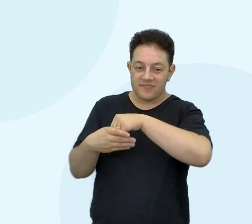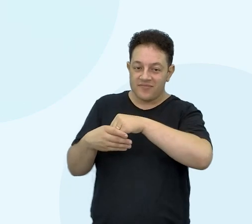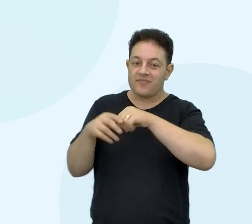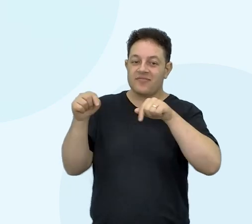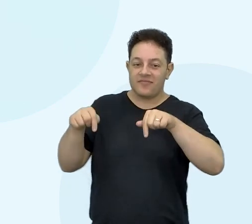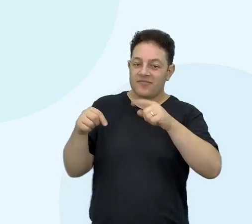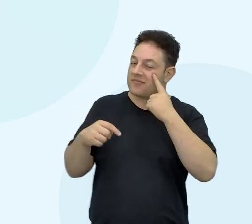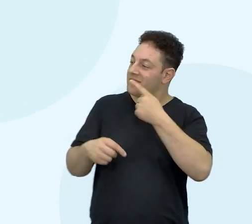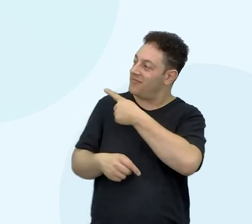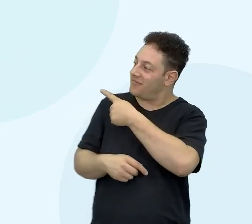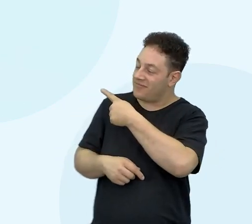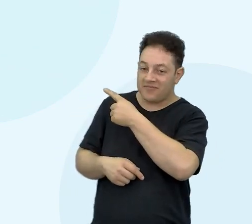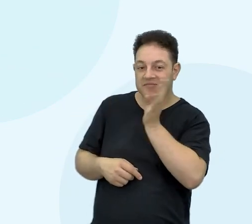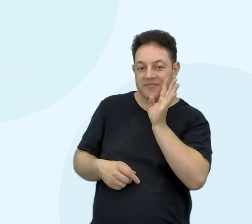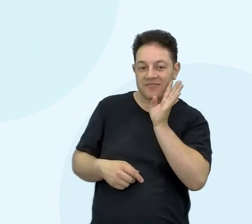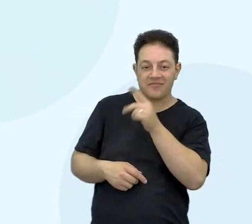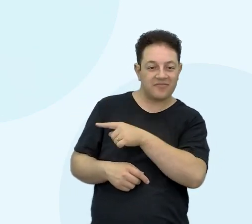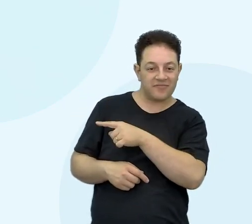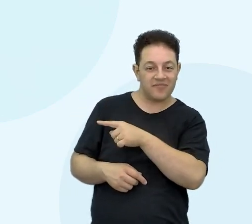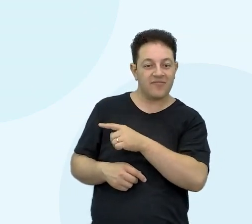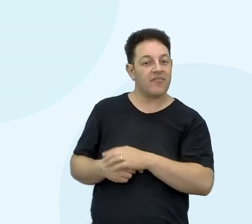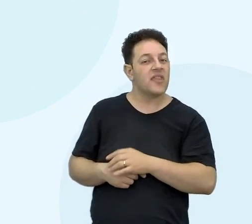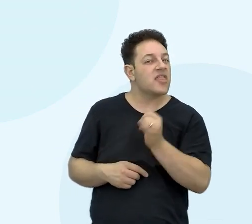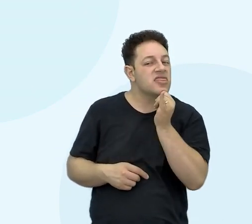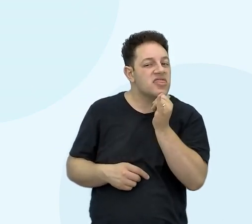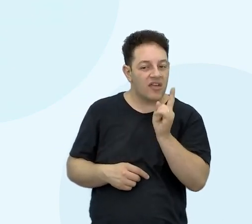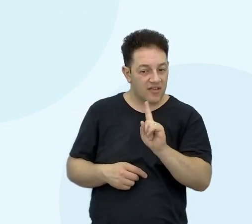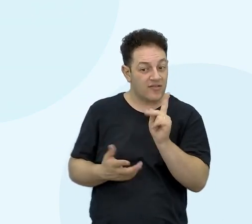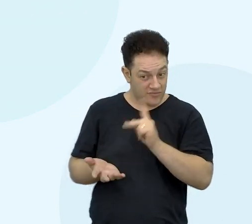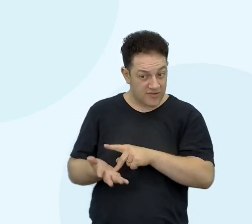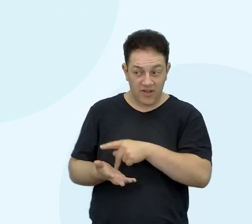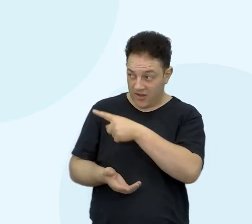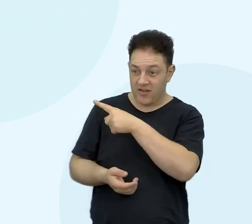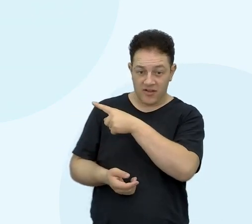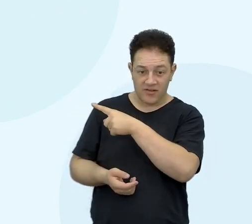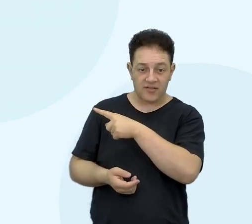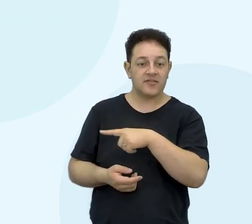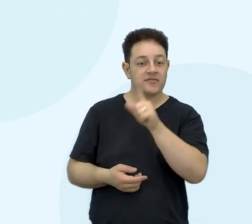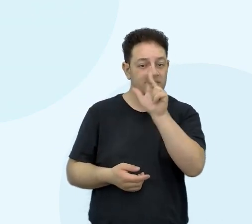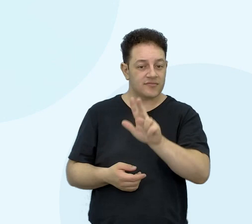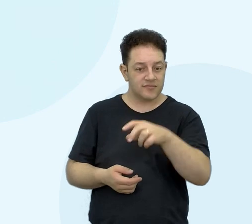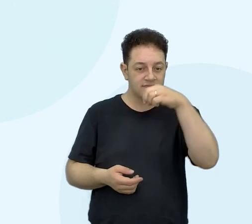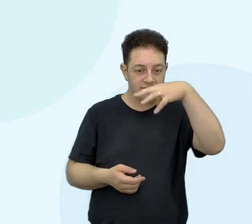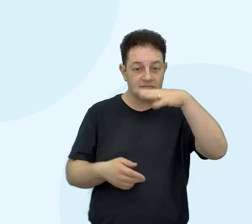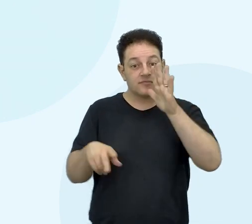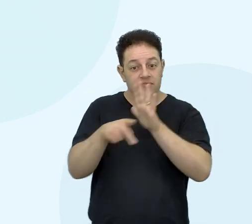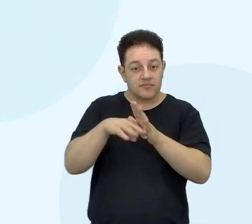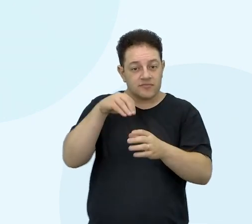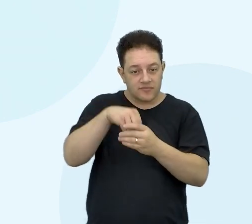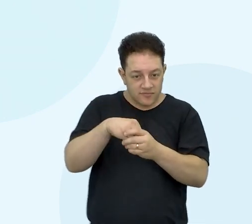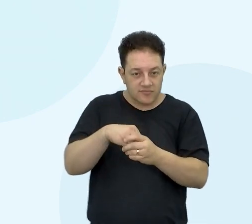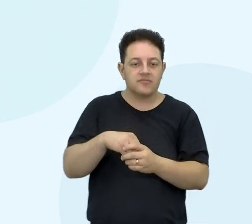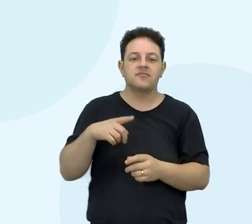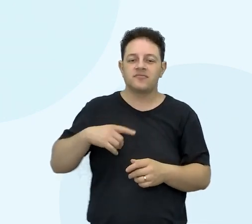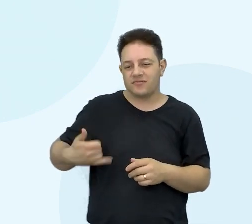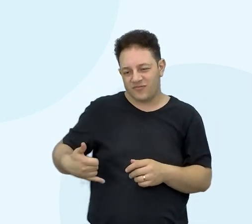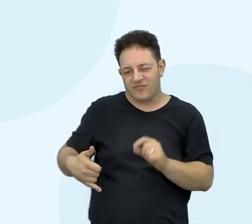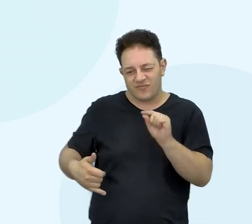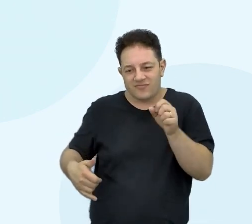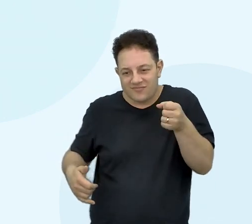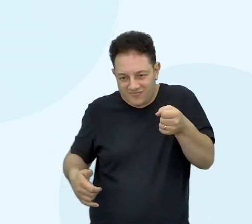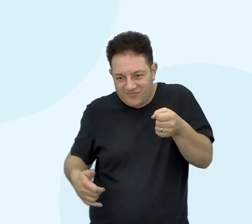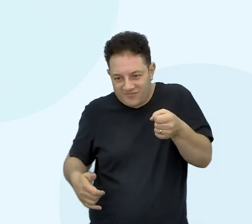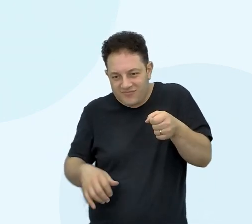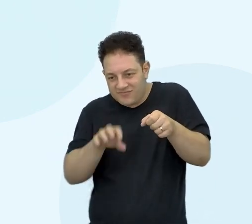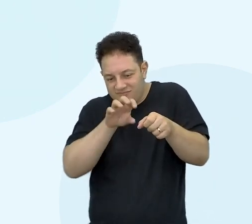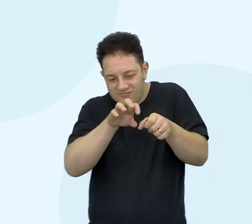vê que tem uma iluminação ali. Não tem fake não, viu? A iluminação ali a gente colocou a luz de estúdio. Um pouquinho do celular também, né?